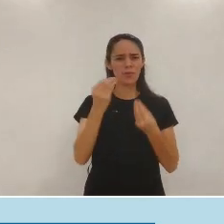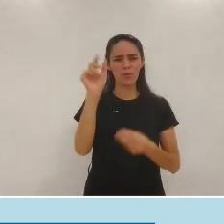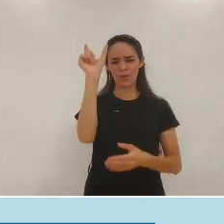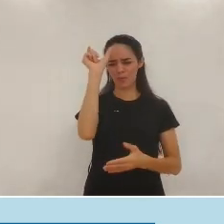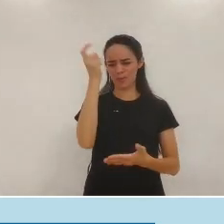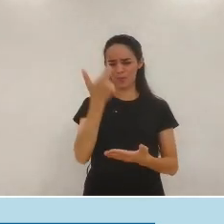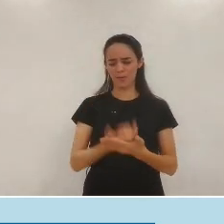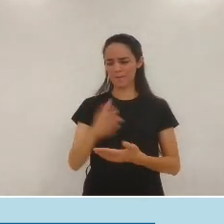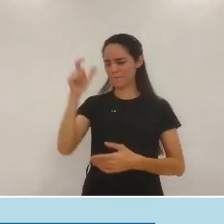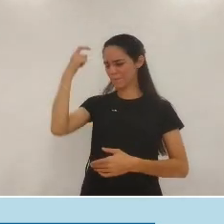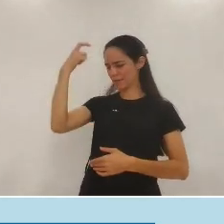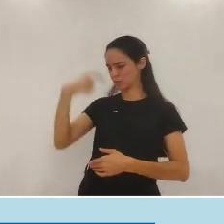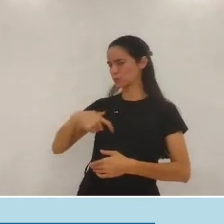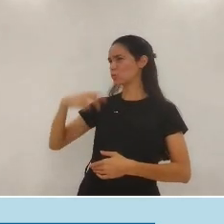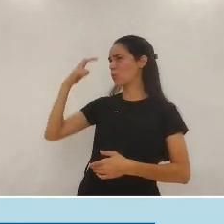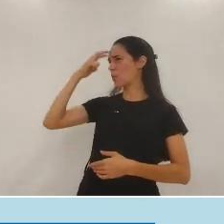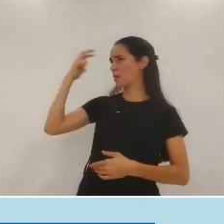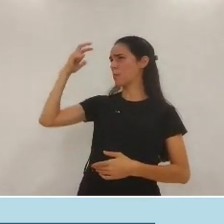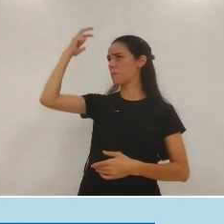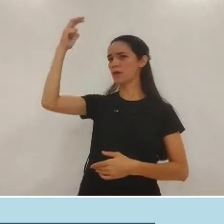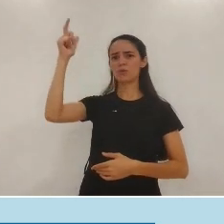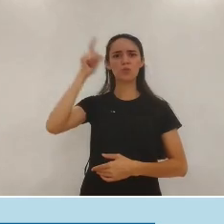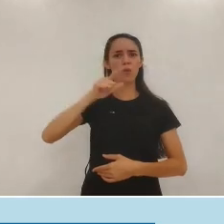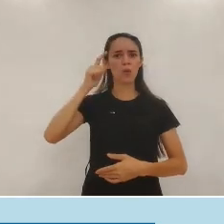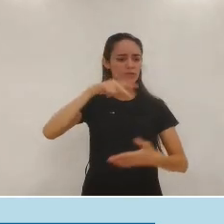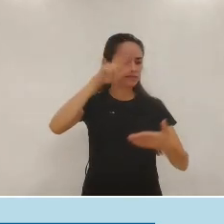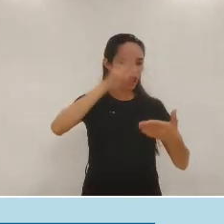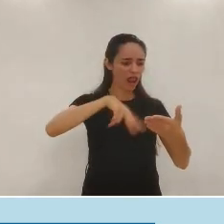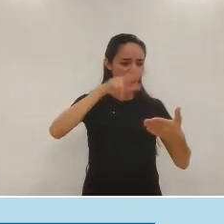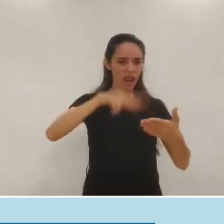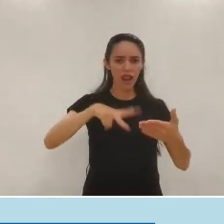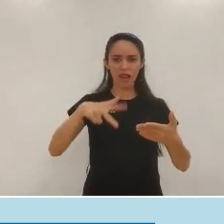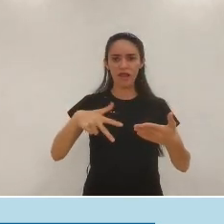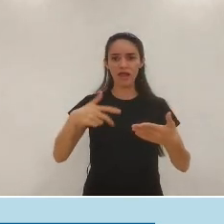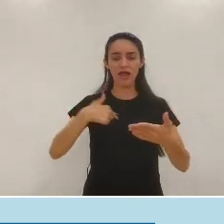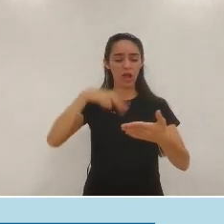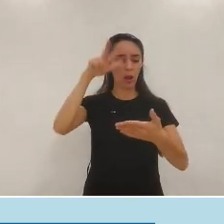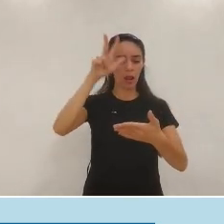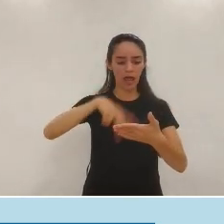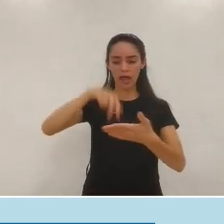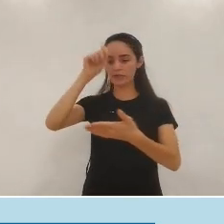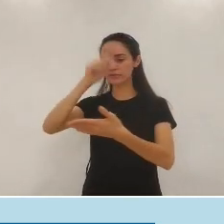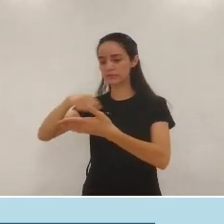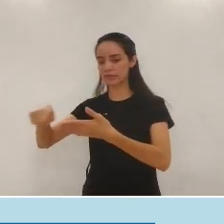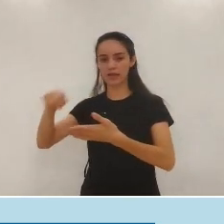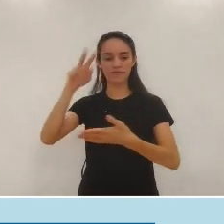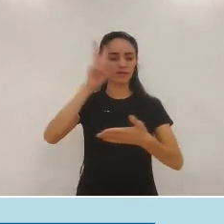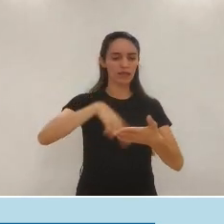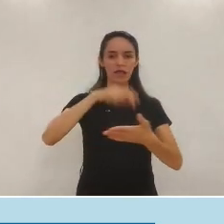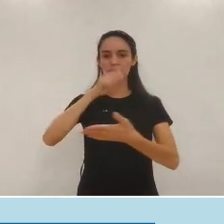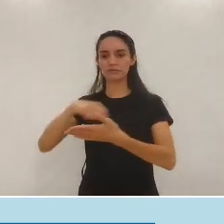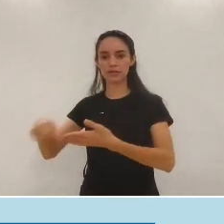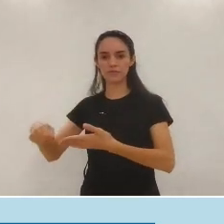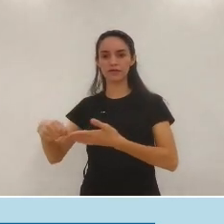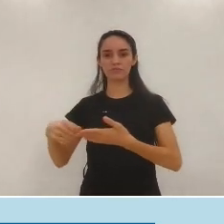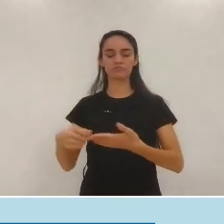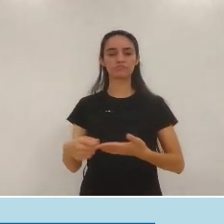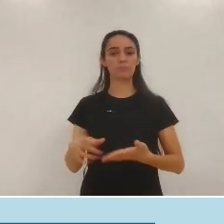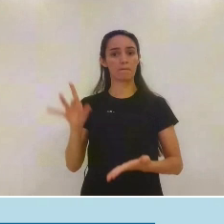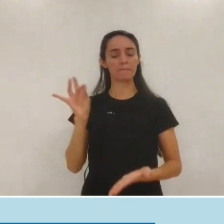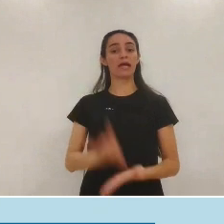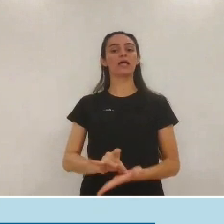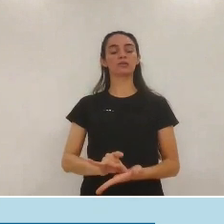com altas habilidades não consegue ler, eu não consigo ler e escrever efetivamente. Por